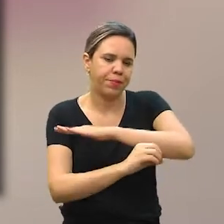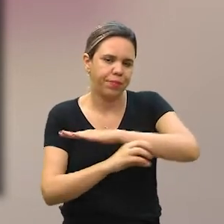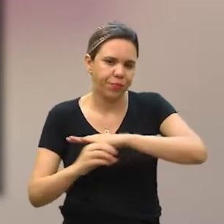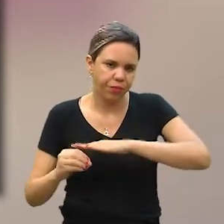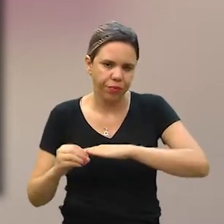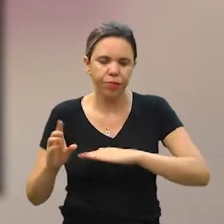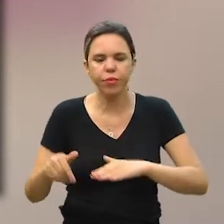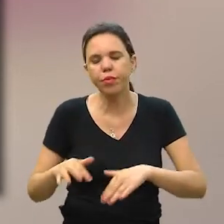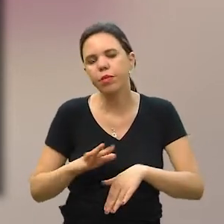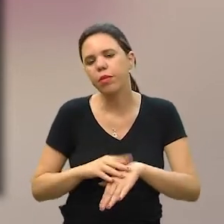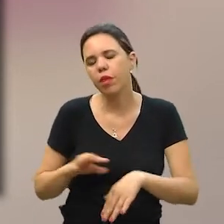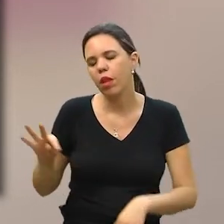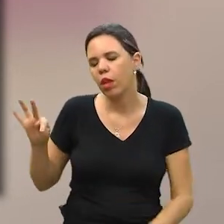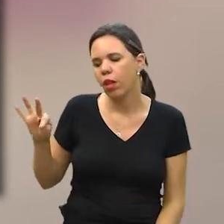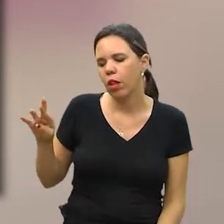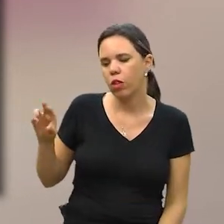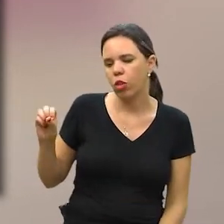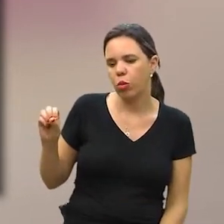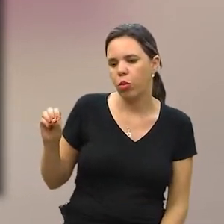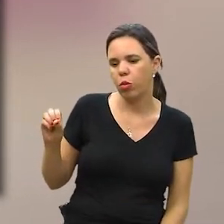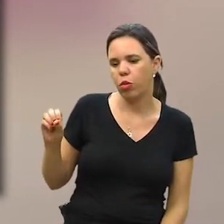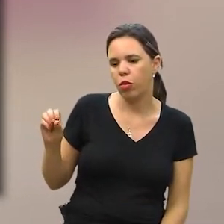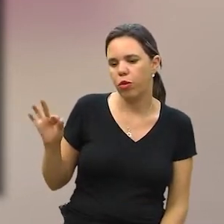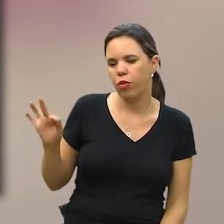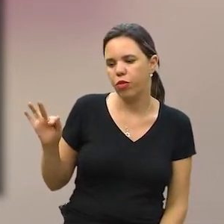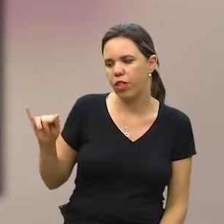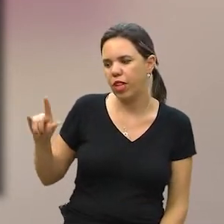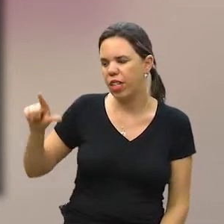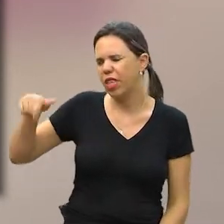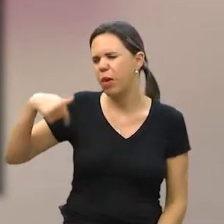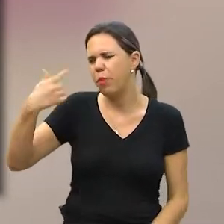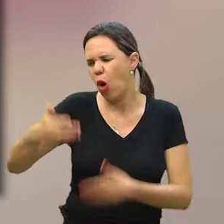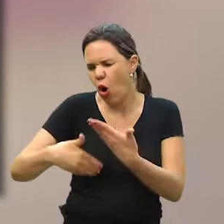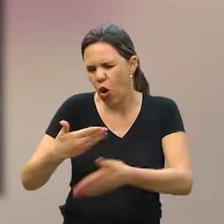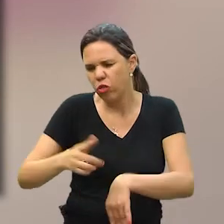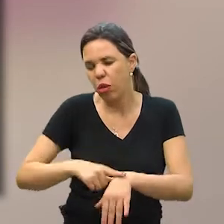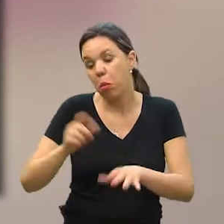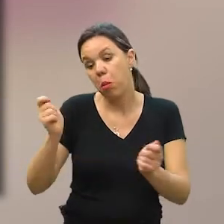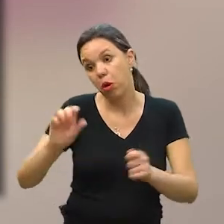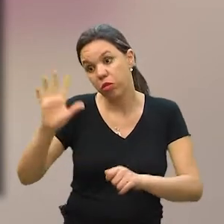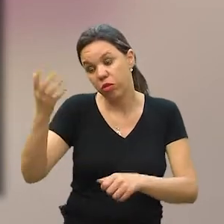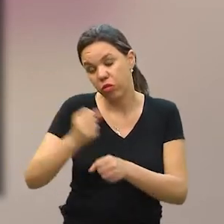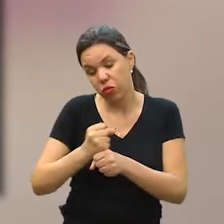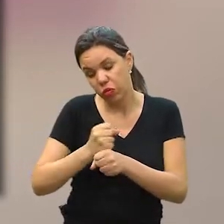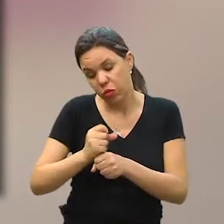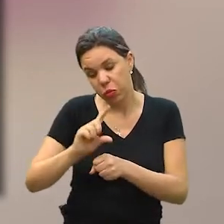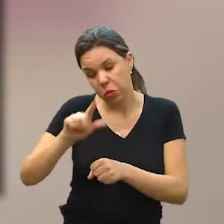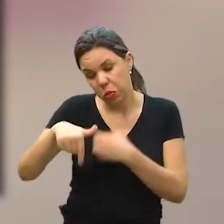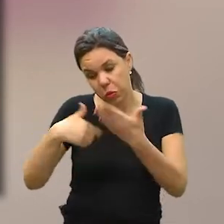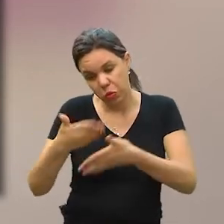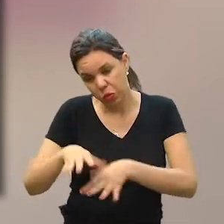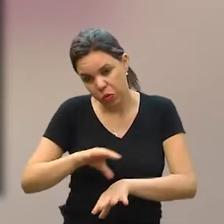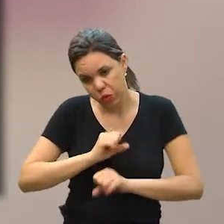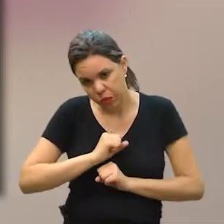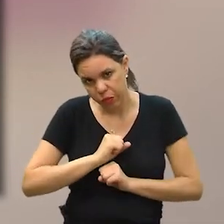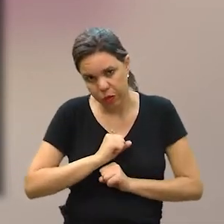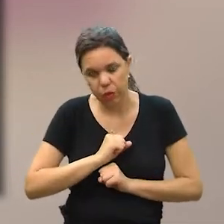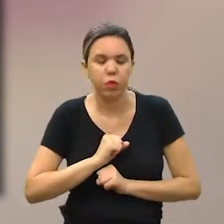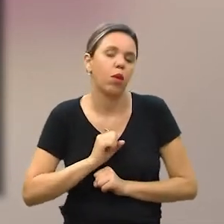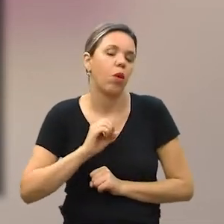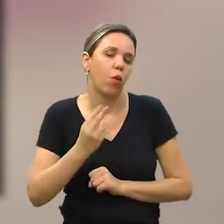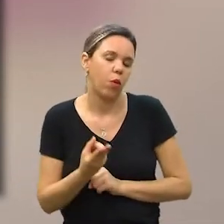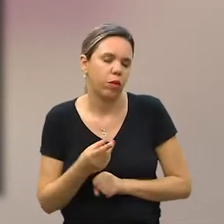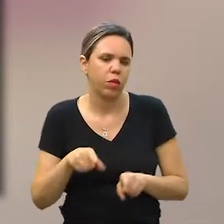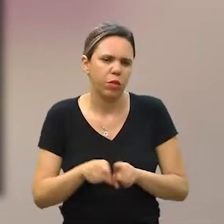uma trombofilia que a gente chama de adquirida, você não nasce com ela, não é? Com o passar dos anos, você pode desenvolver